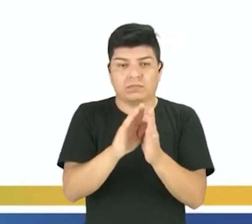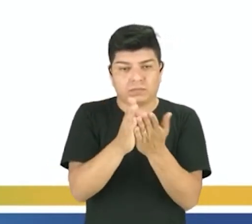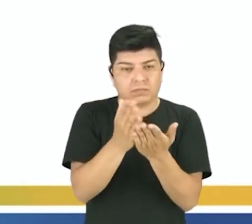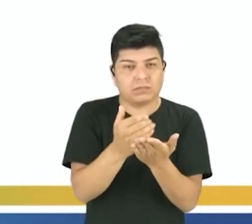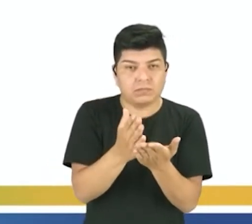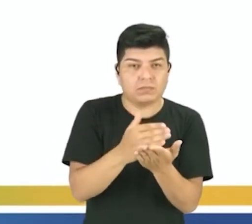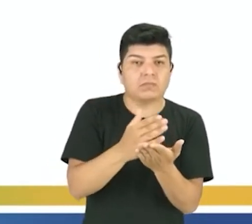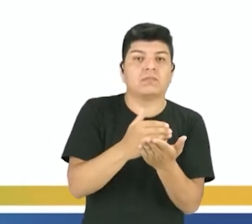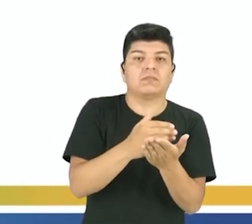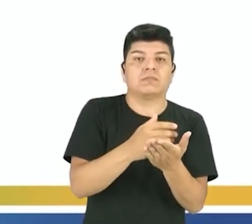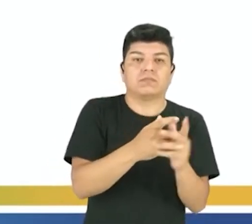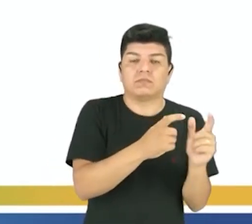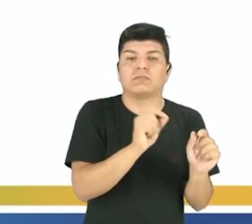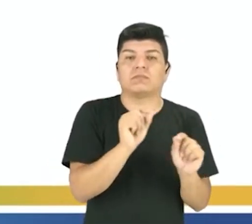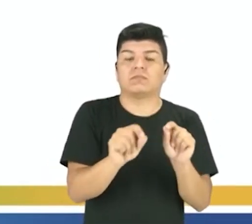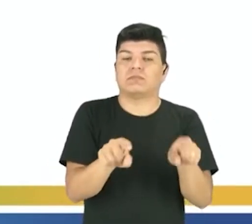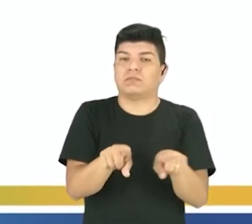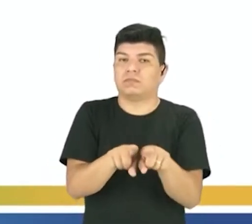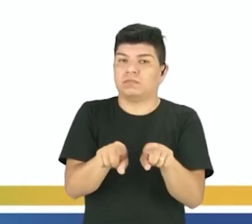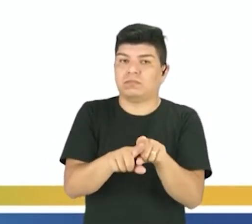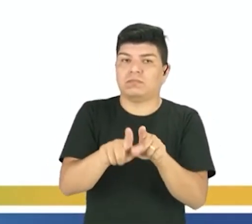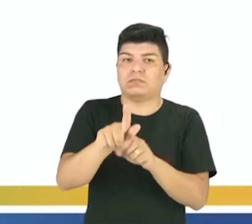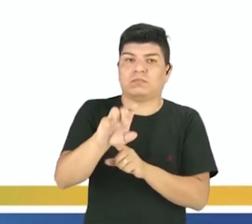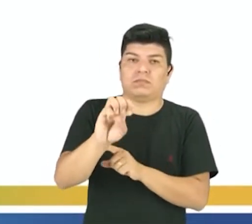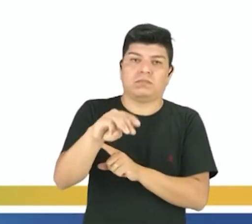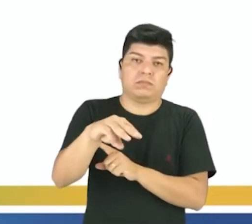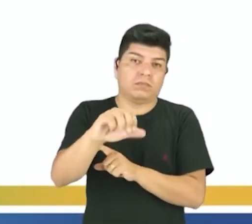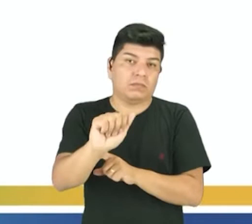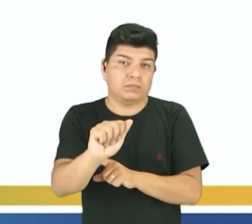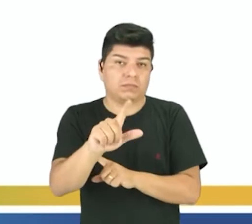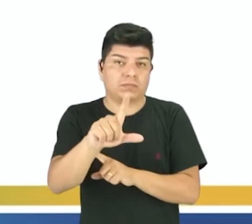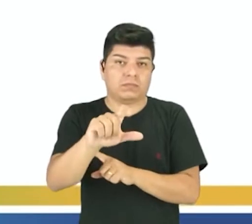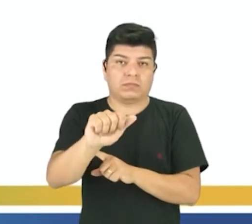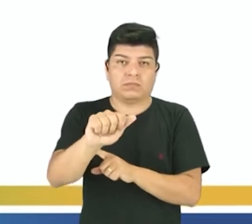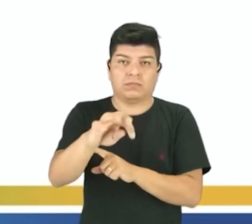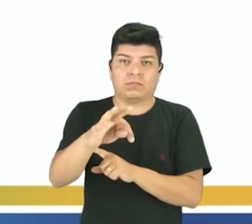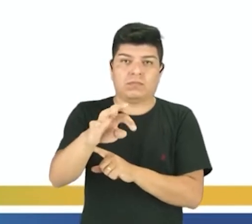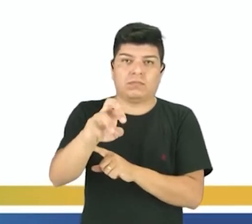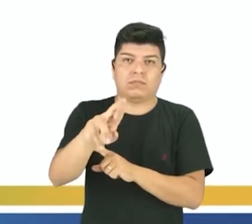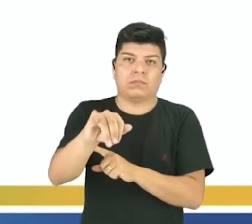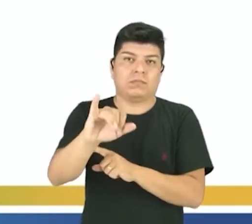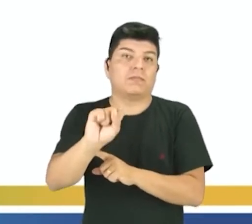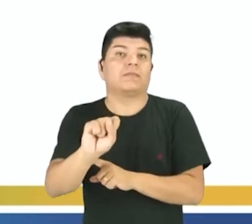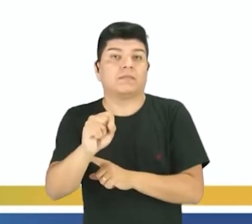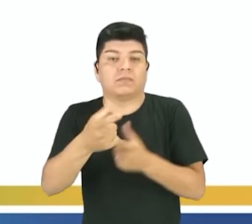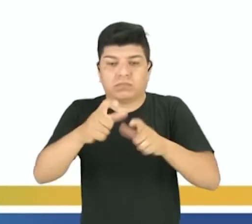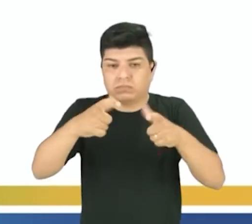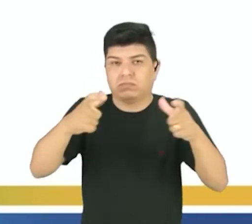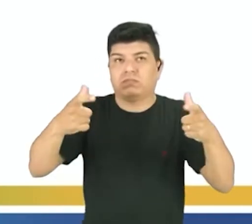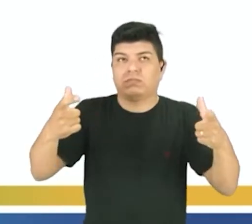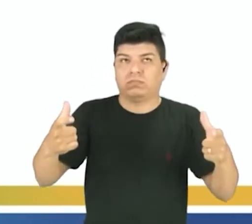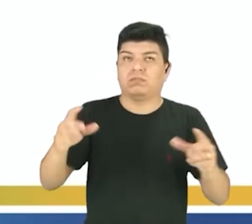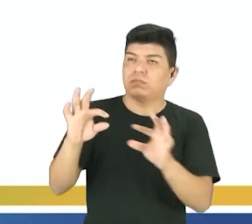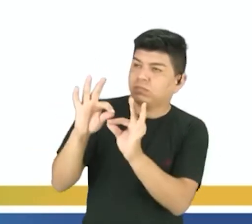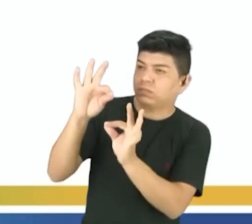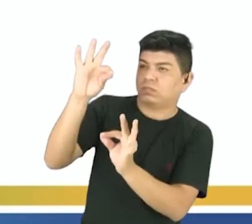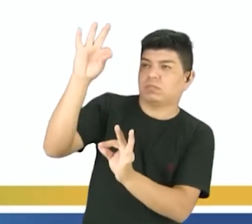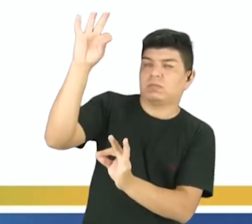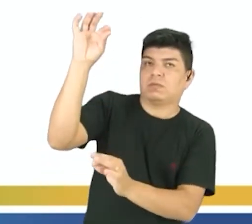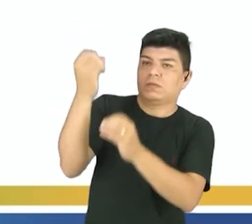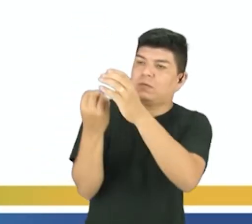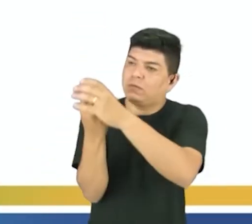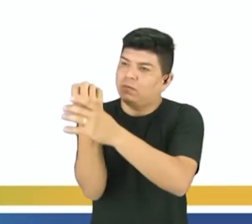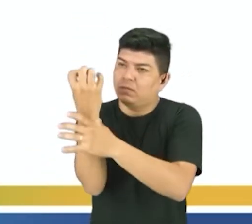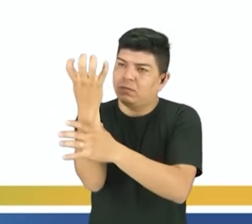outros cantos, né? E também as gemas laterais, que proporcionam à planta o crescimento em comprimento, né? Do